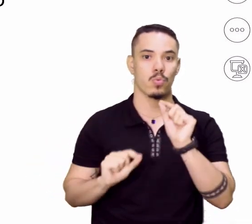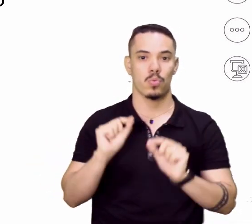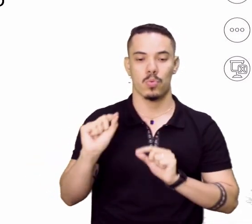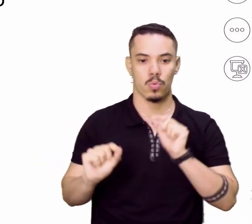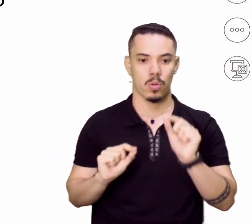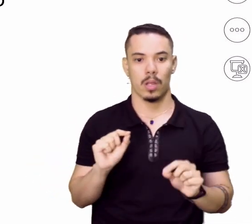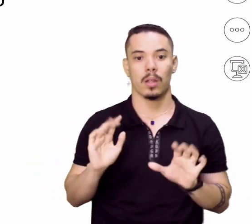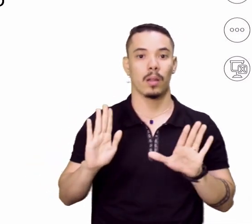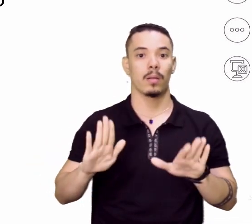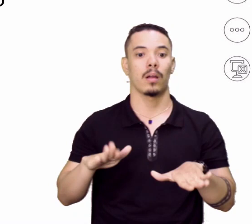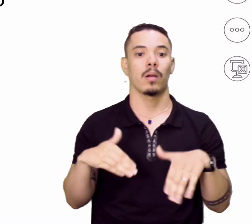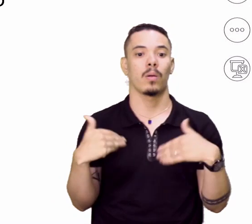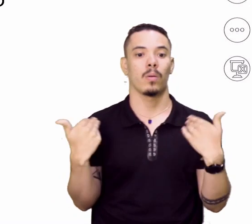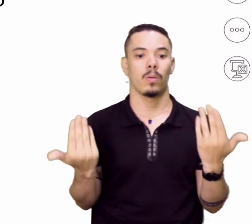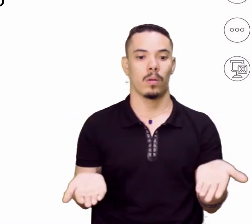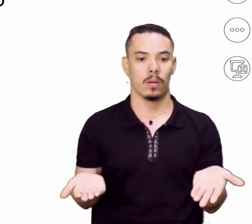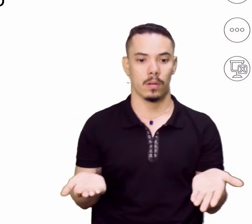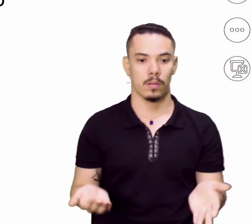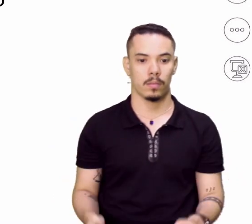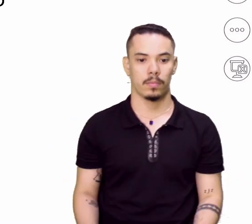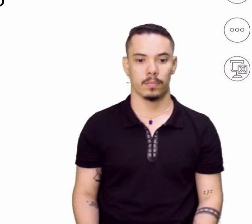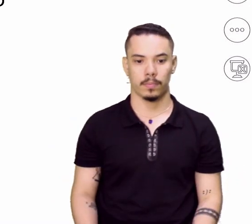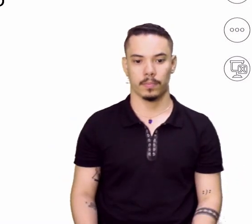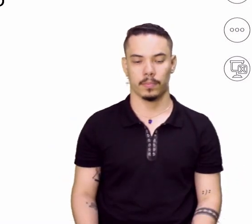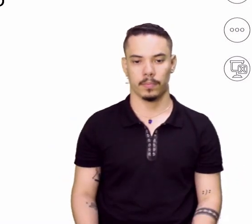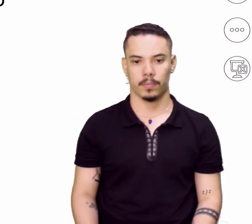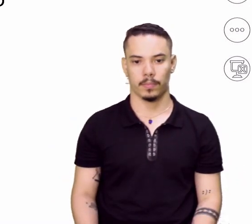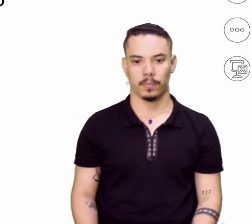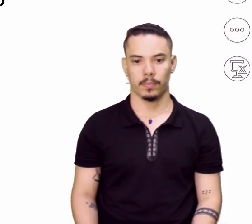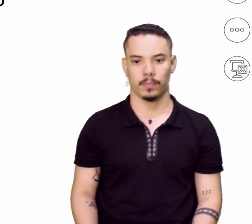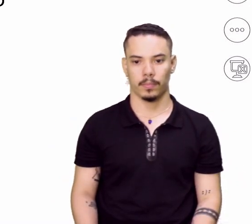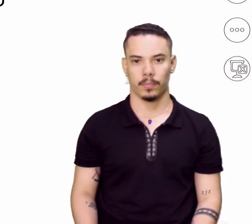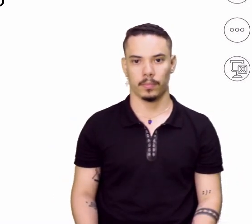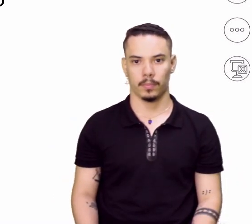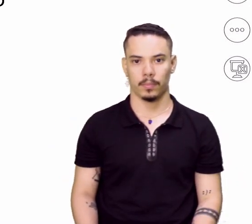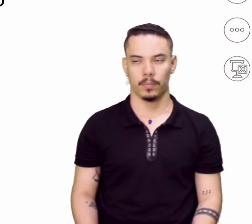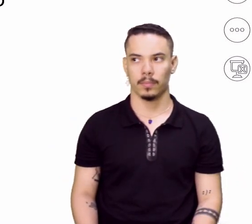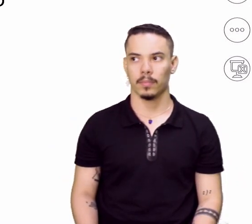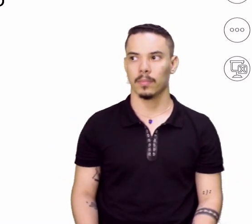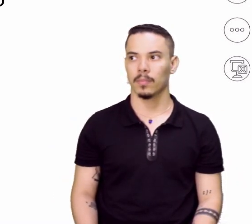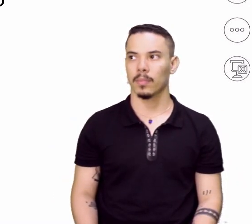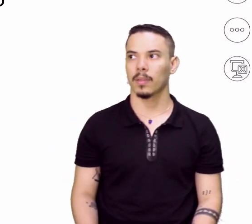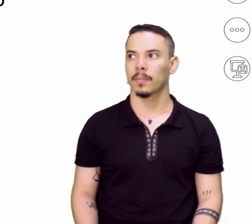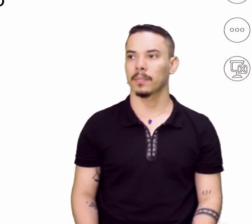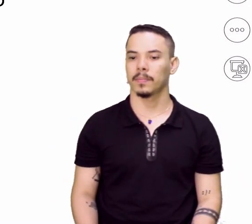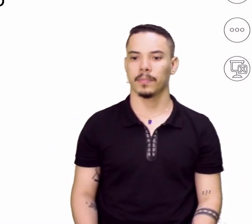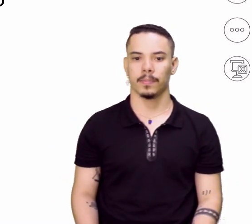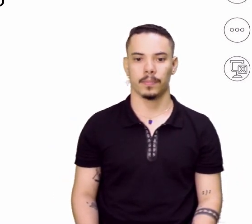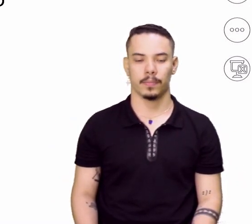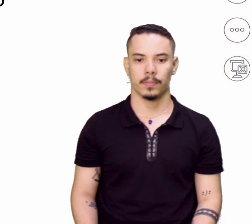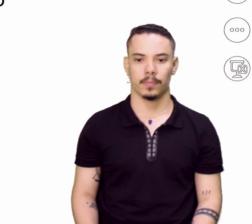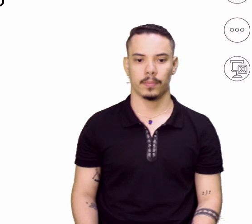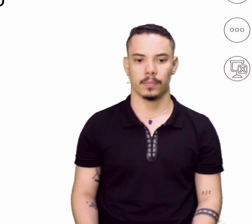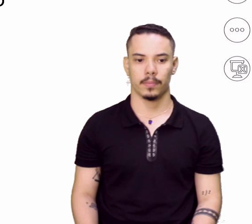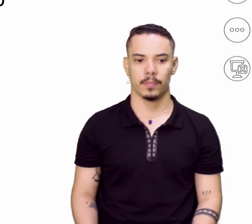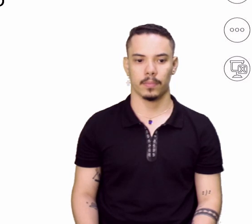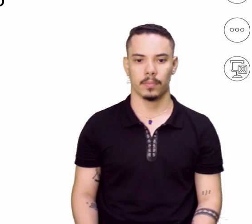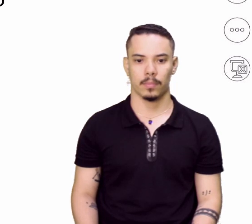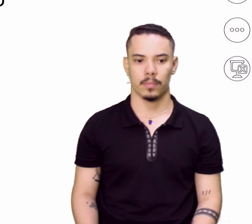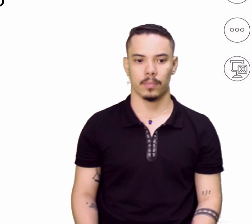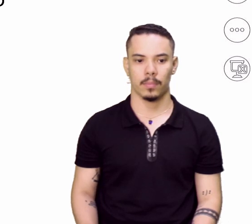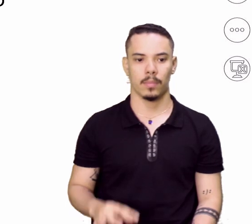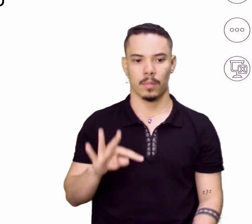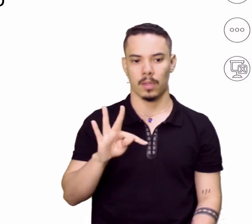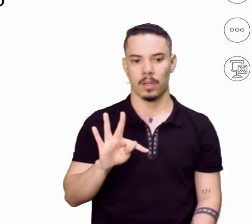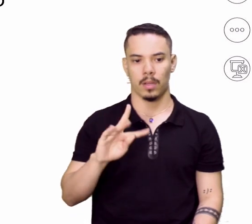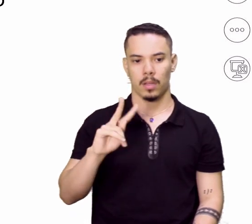e o qual. Que, o que ou qual, tá? E aí o that, ele vai